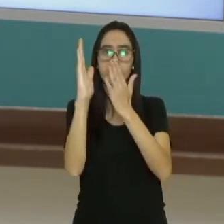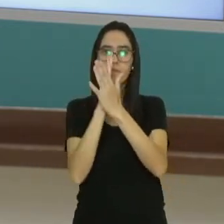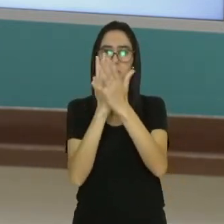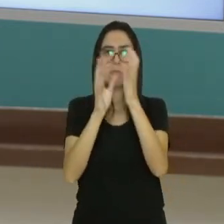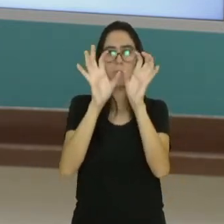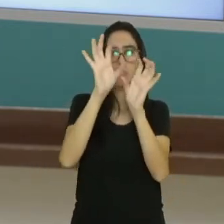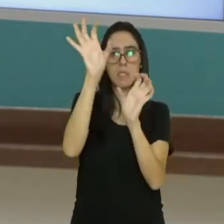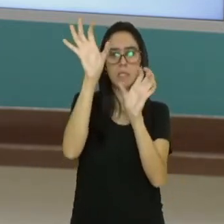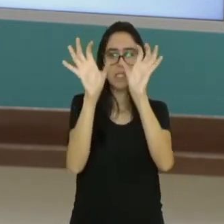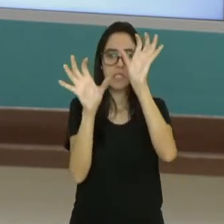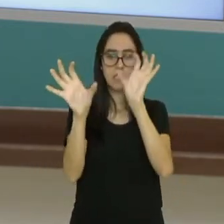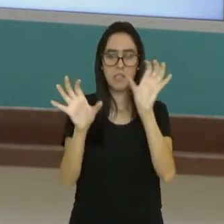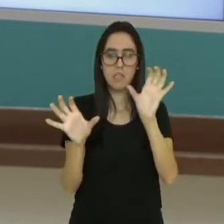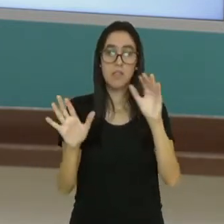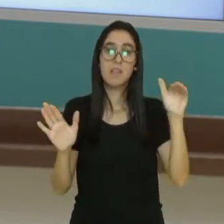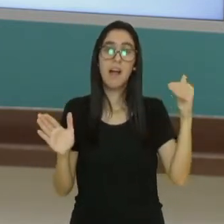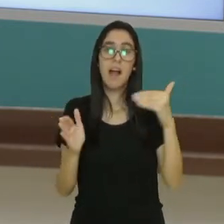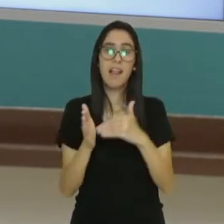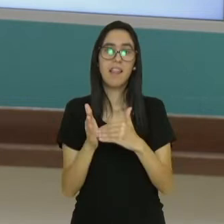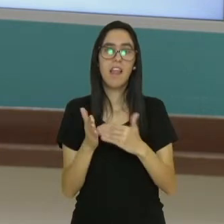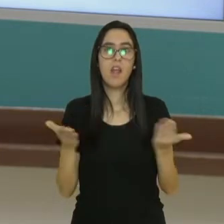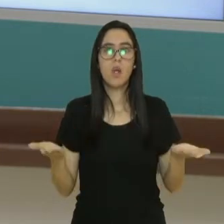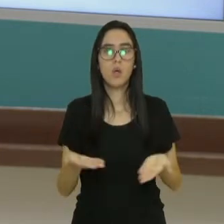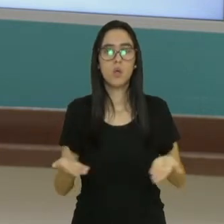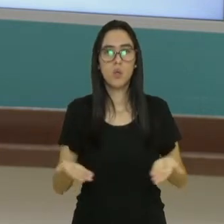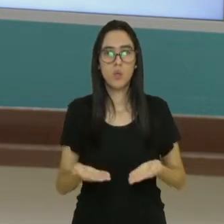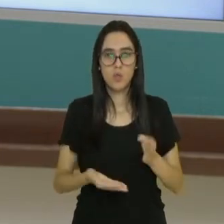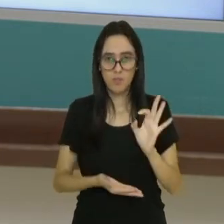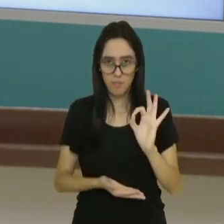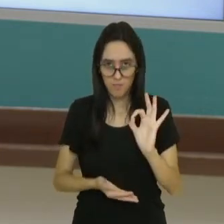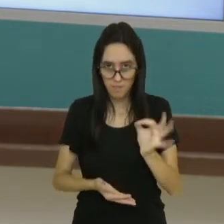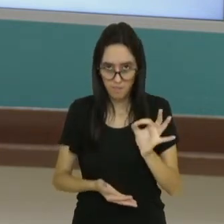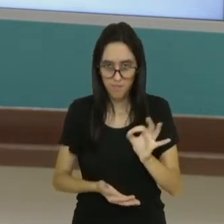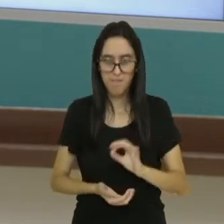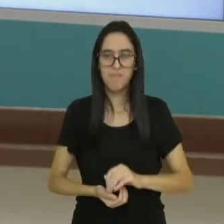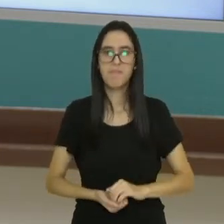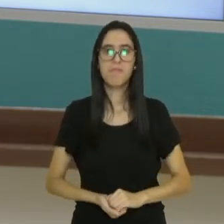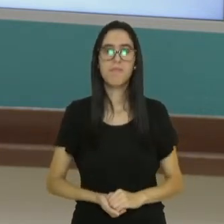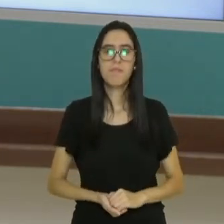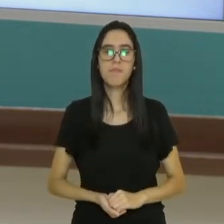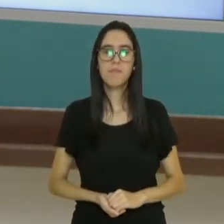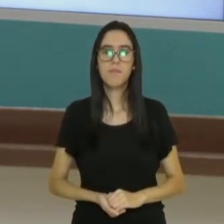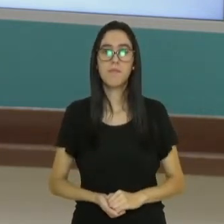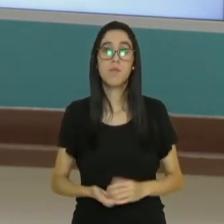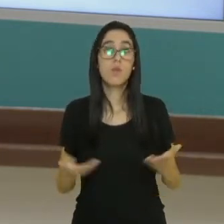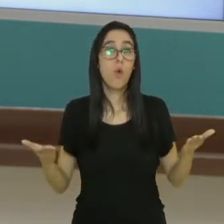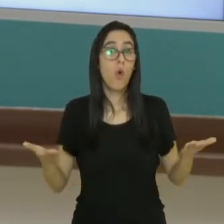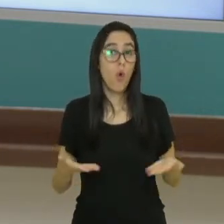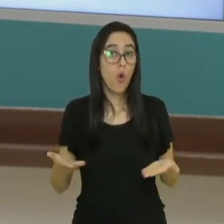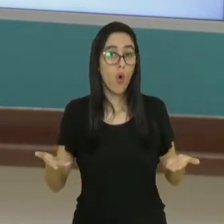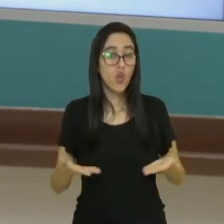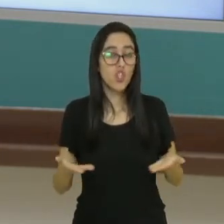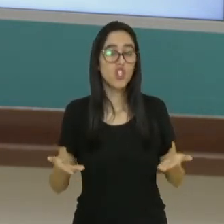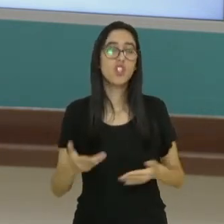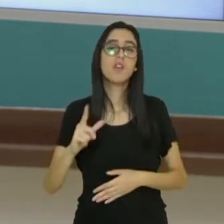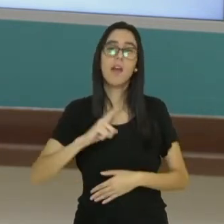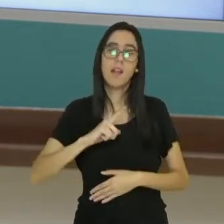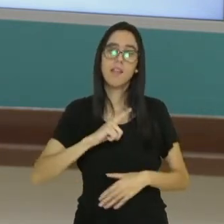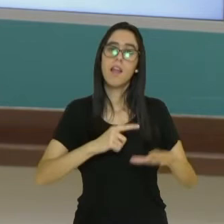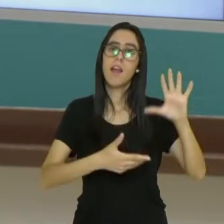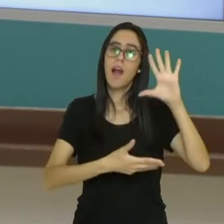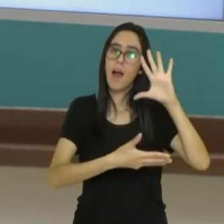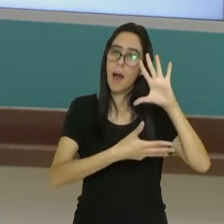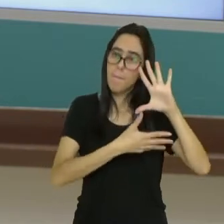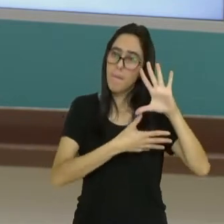até chegar no formato atual da distribuição dos continentes. Hoje nós vamos ter ali a